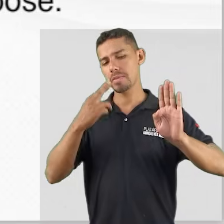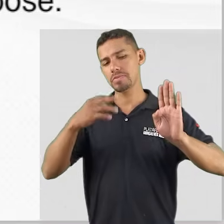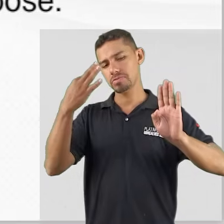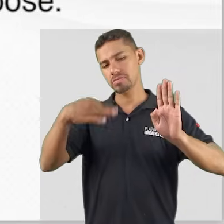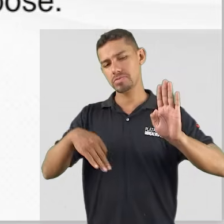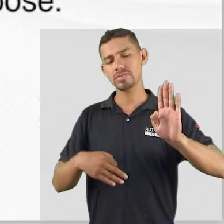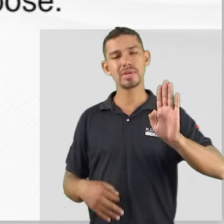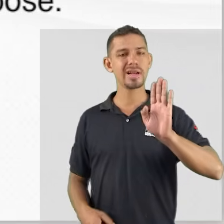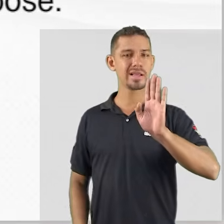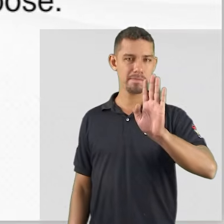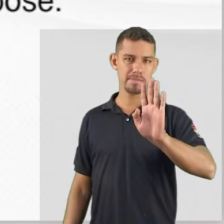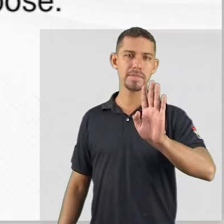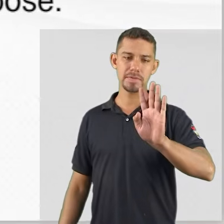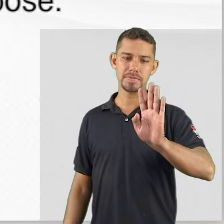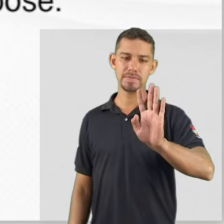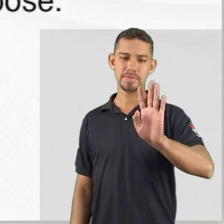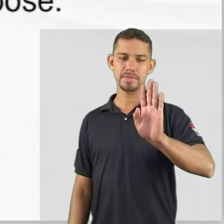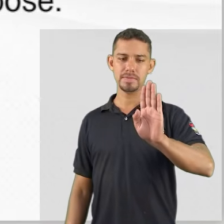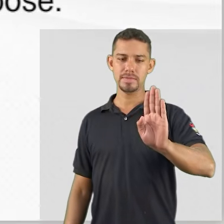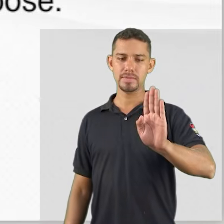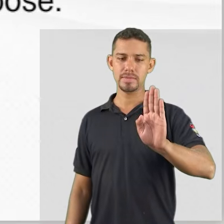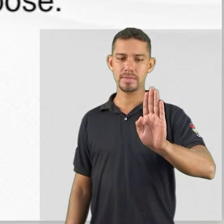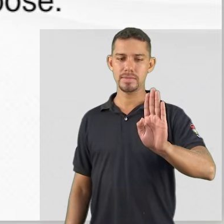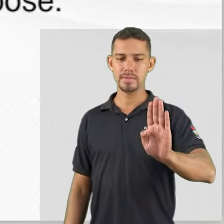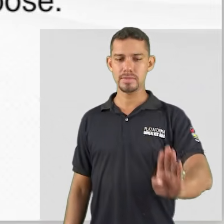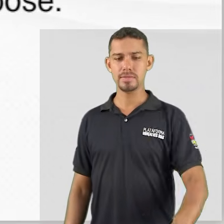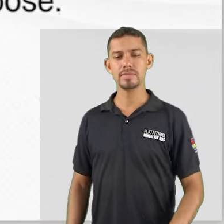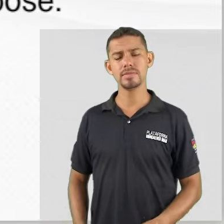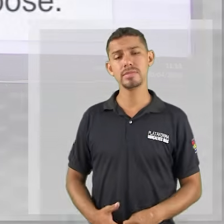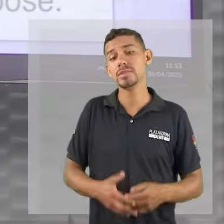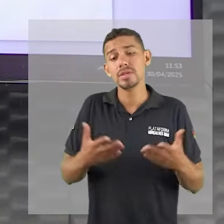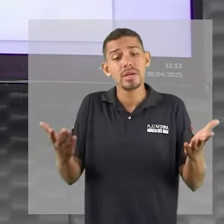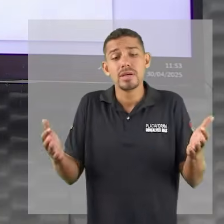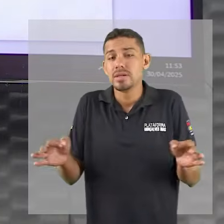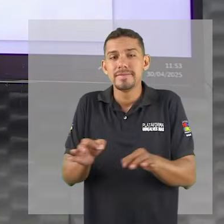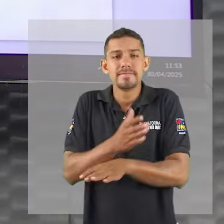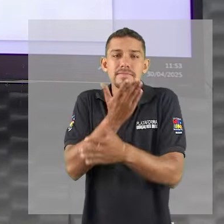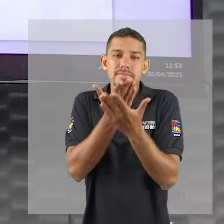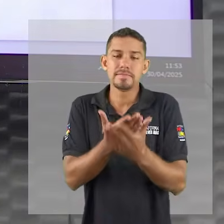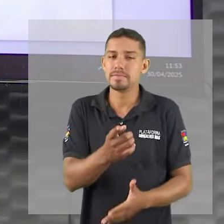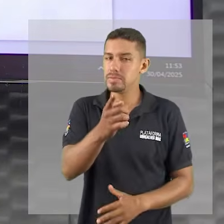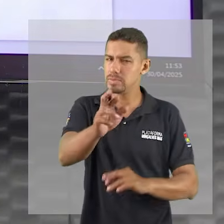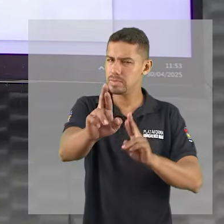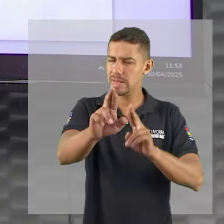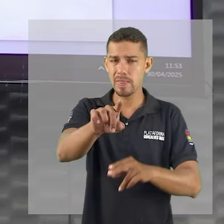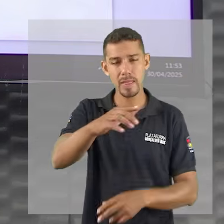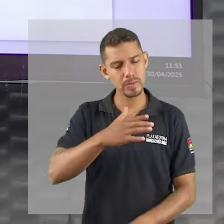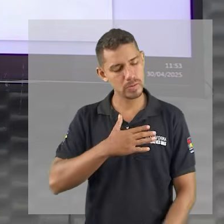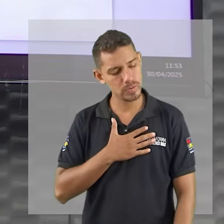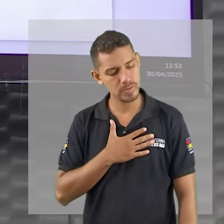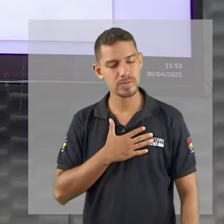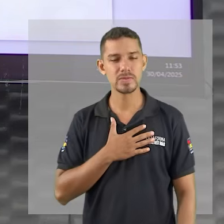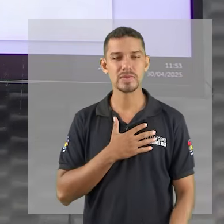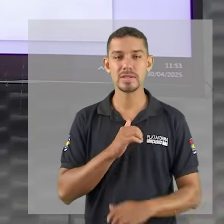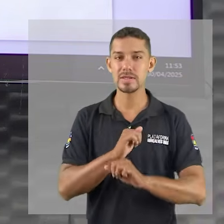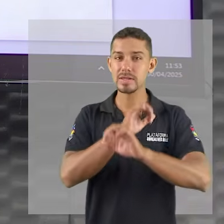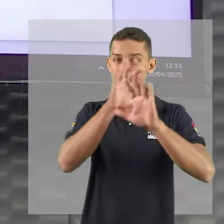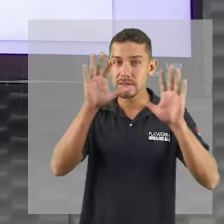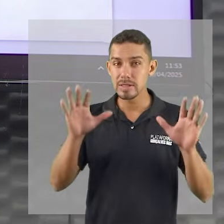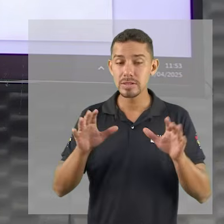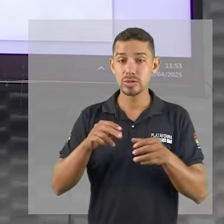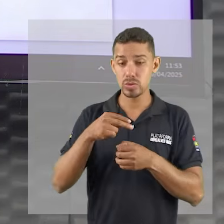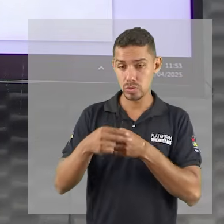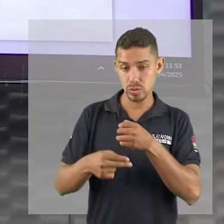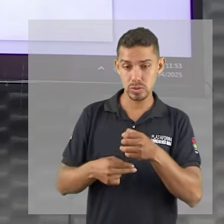nossa segunda questão, a letra correta é a letra B. E é isso, pessoal. Espero que vocês tenham gostado dessa explanação sobre